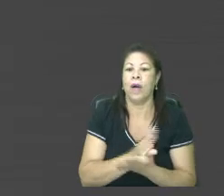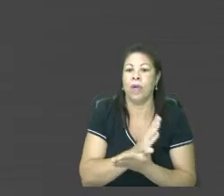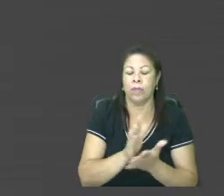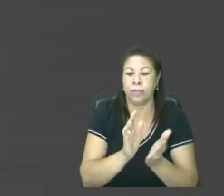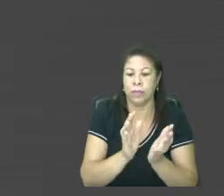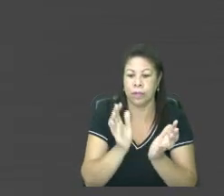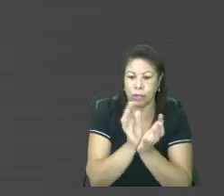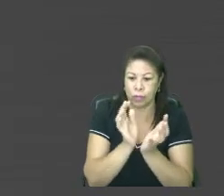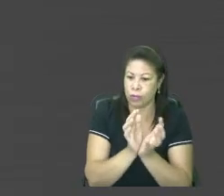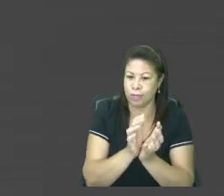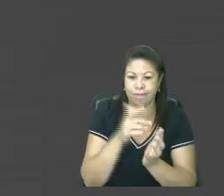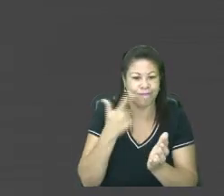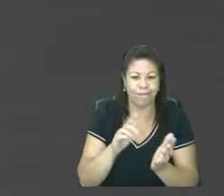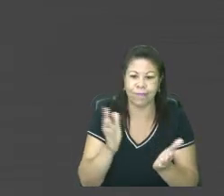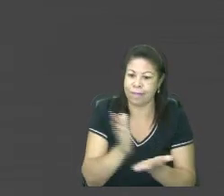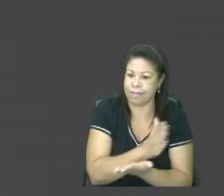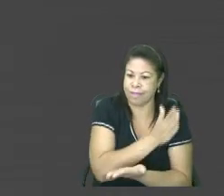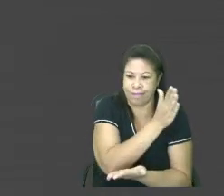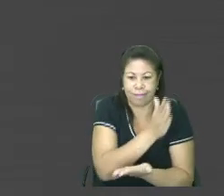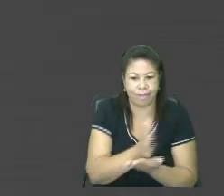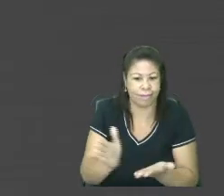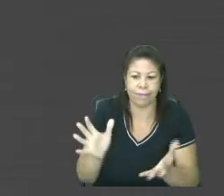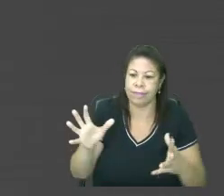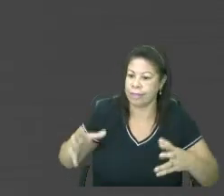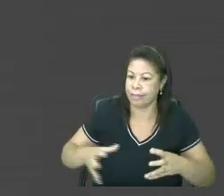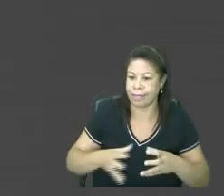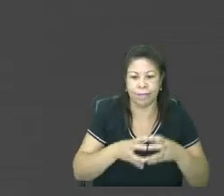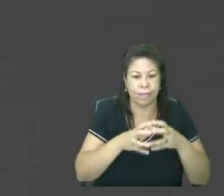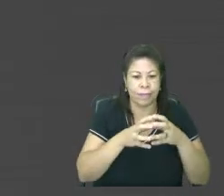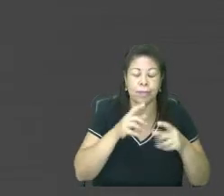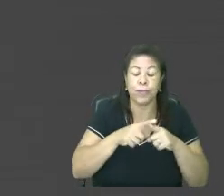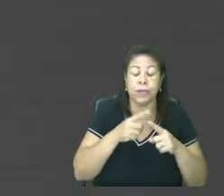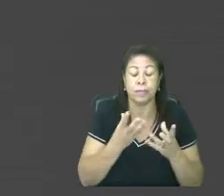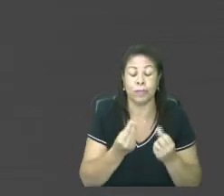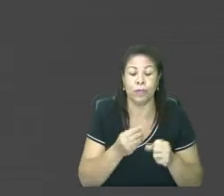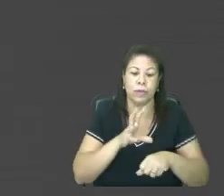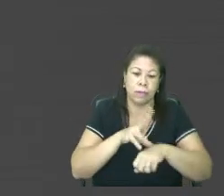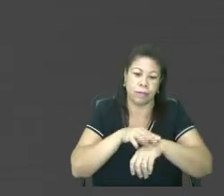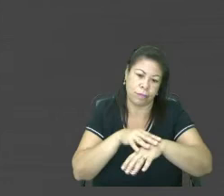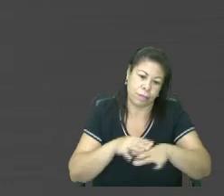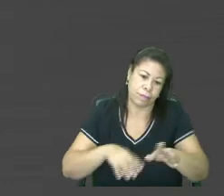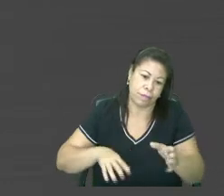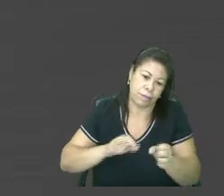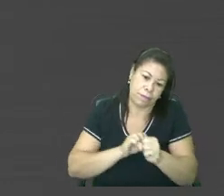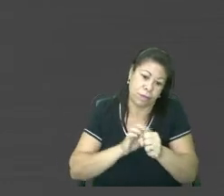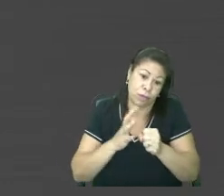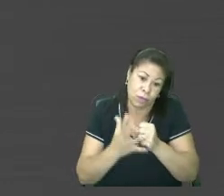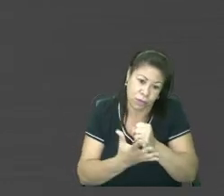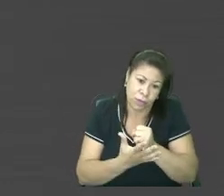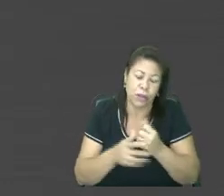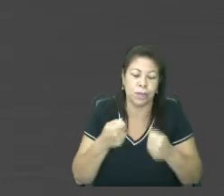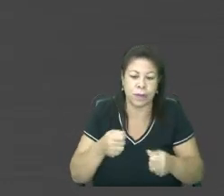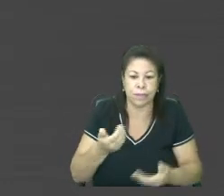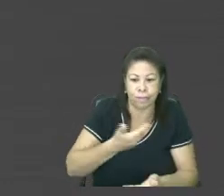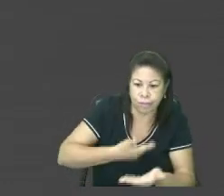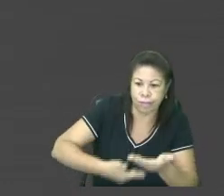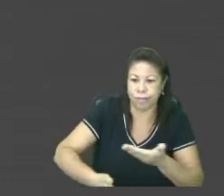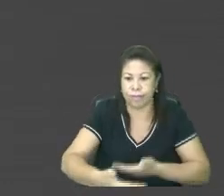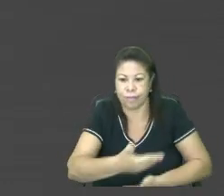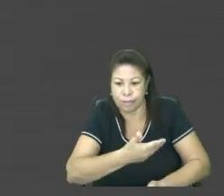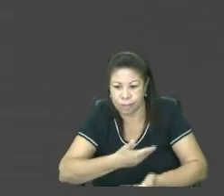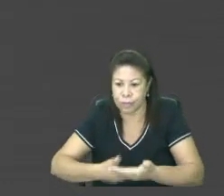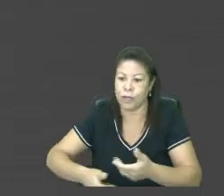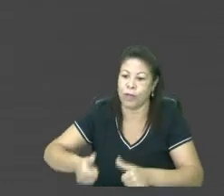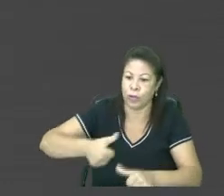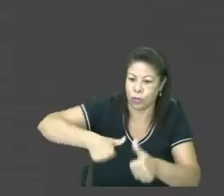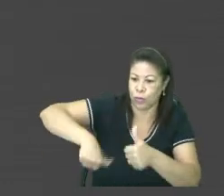num processo de atendimento ao paciente COVID naquela unidade, então a gente remanejou o atendimento pediátrico para as